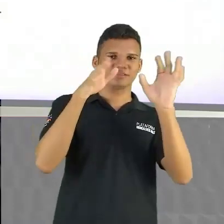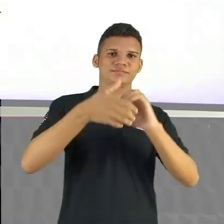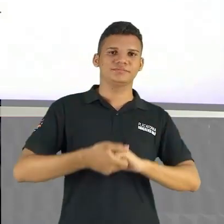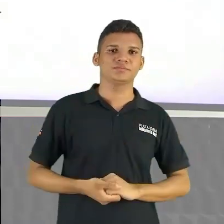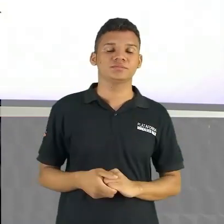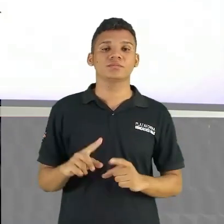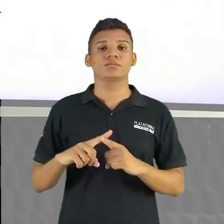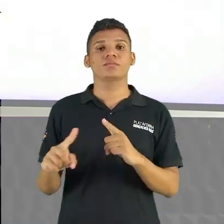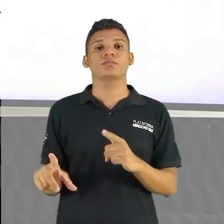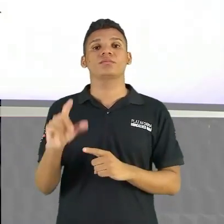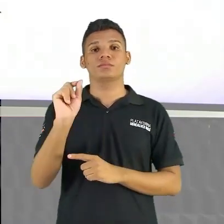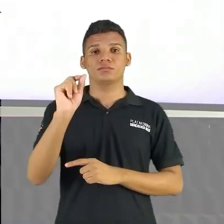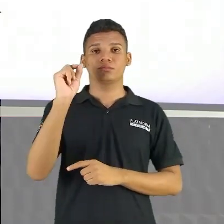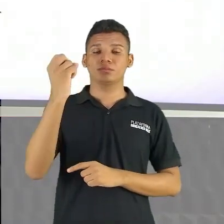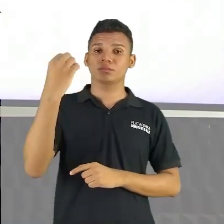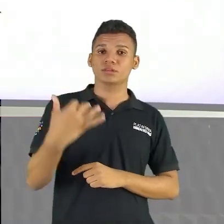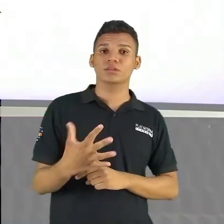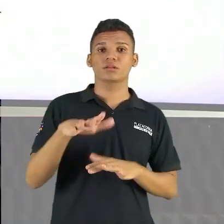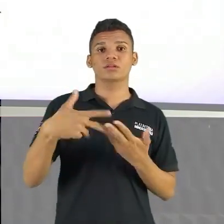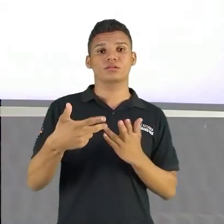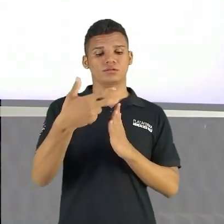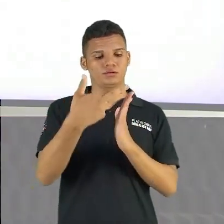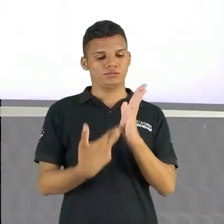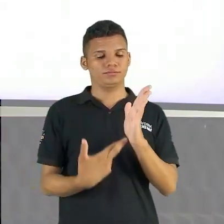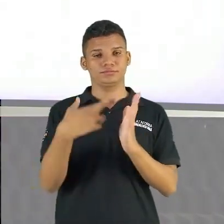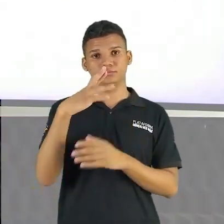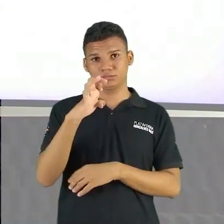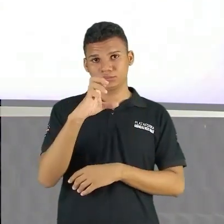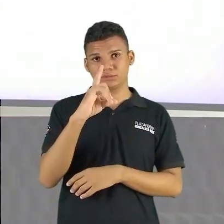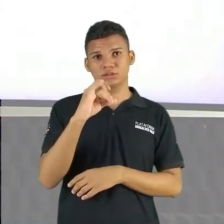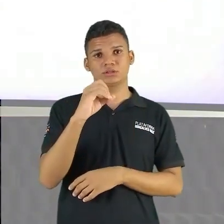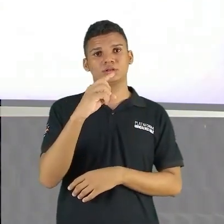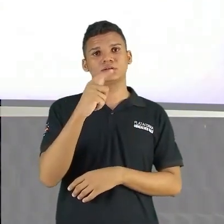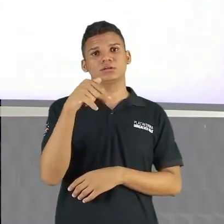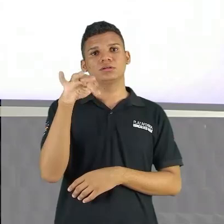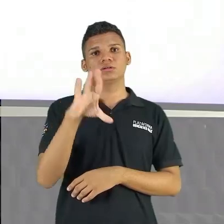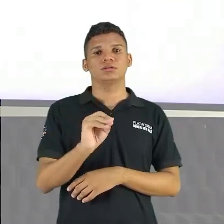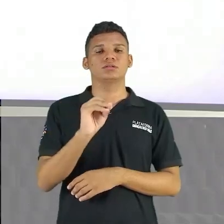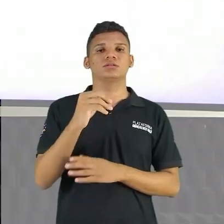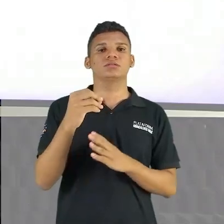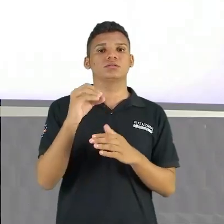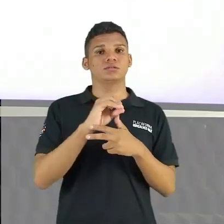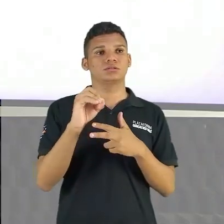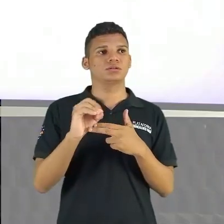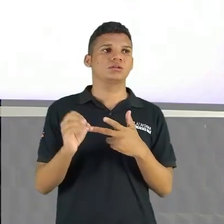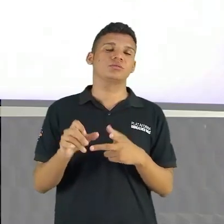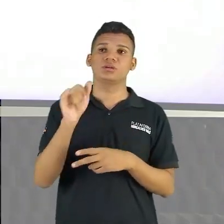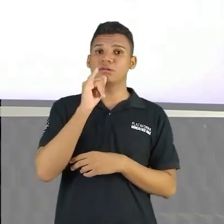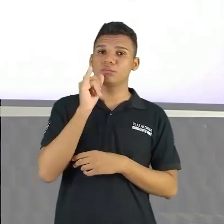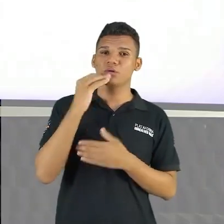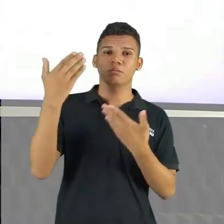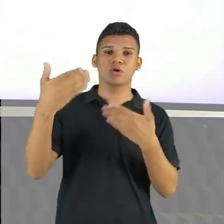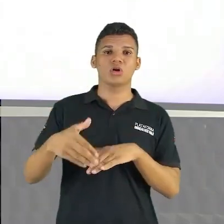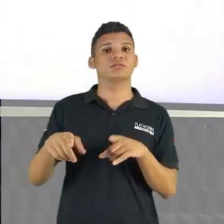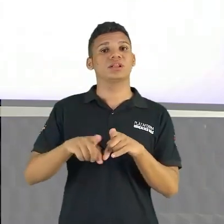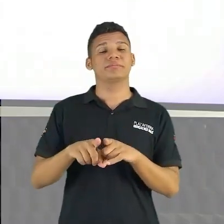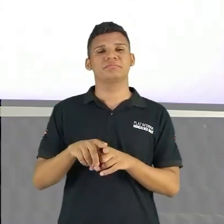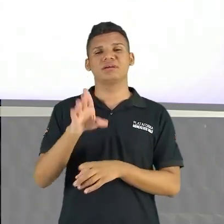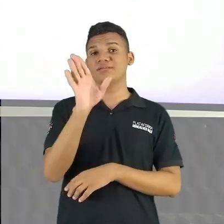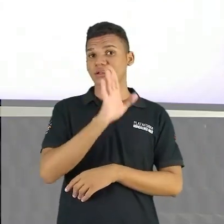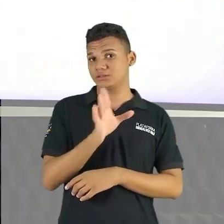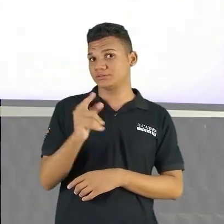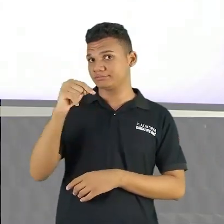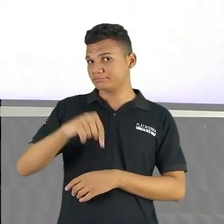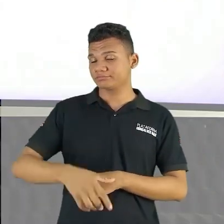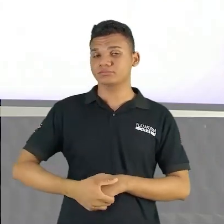além disso a a redação do Enem é diferente das outras redações do de exames eh nacionais